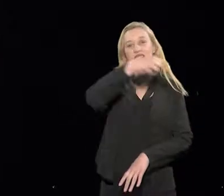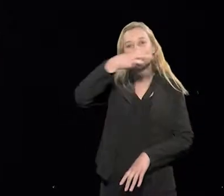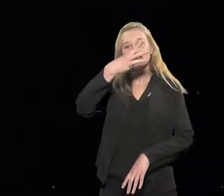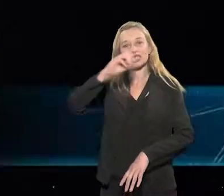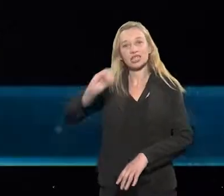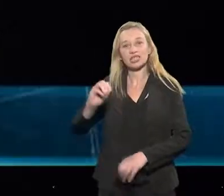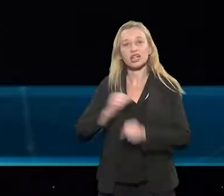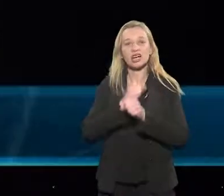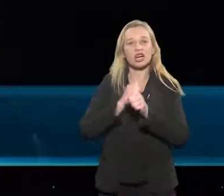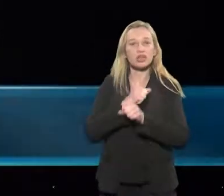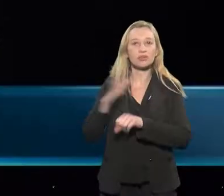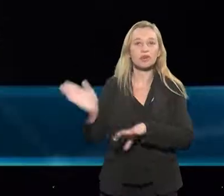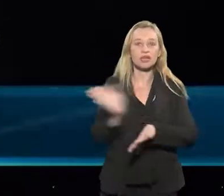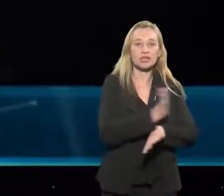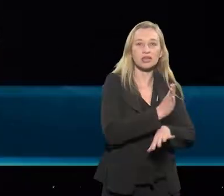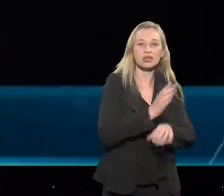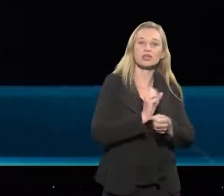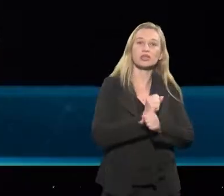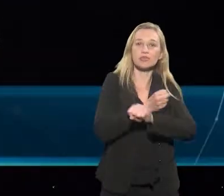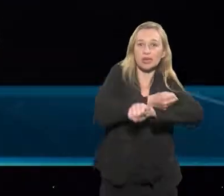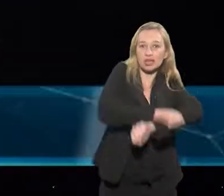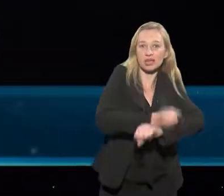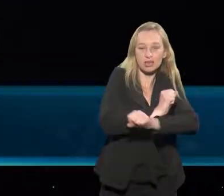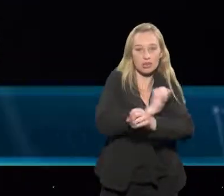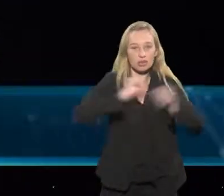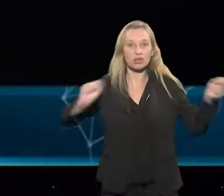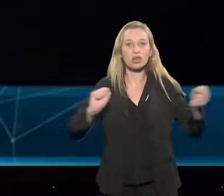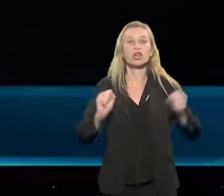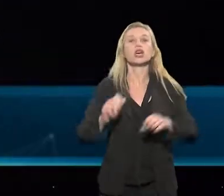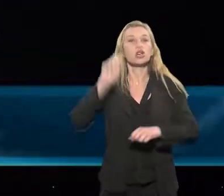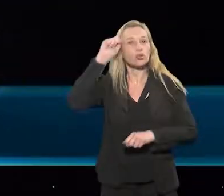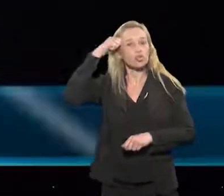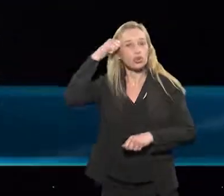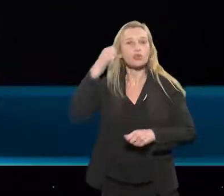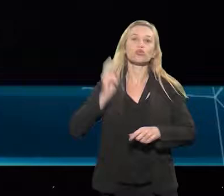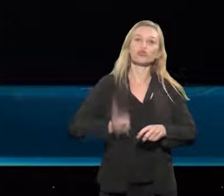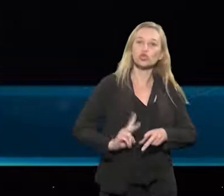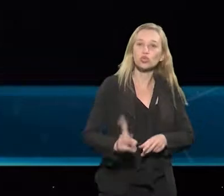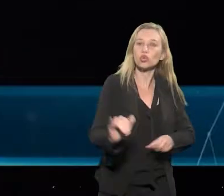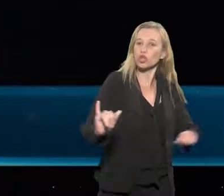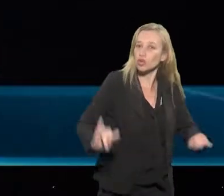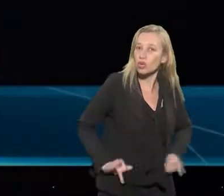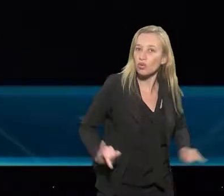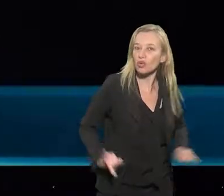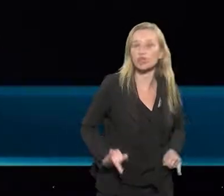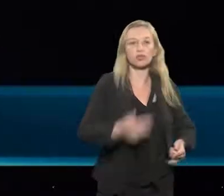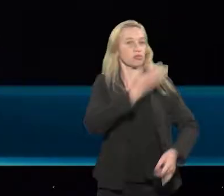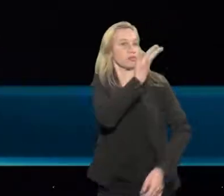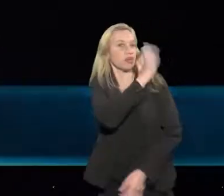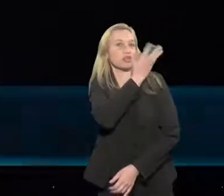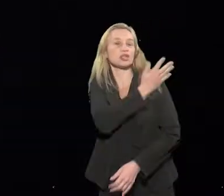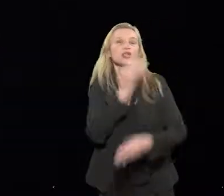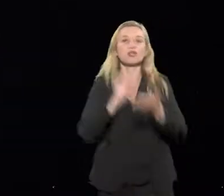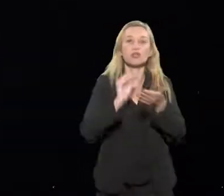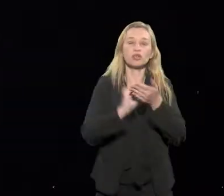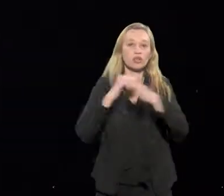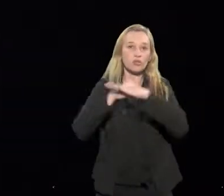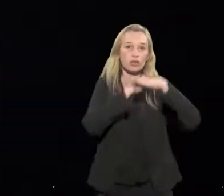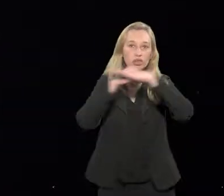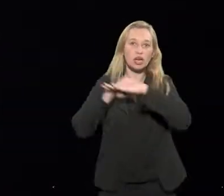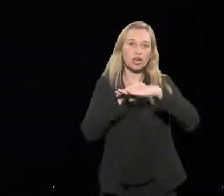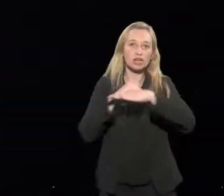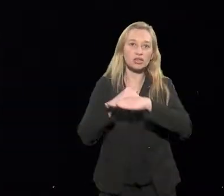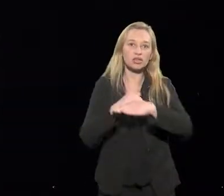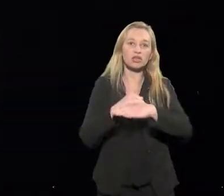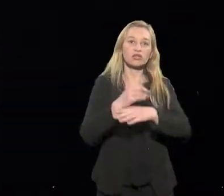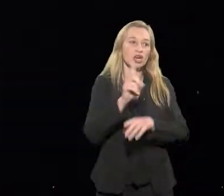Mais de 130 anos se passaram desde a abolição da escravatura e os negros continuam sofrendo com a discriminação e as